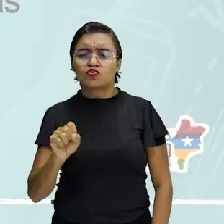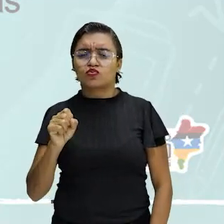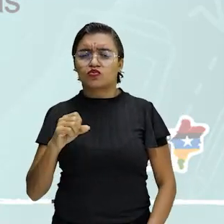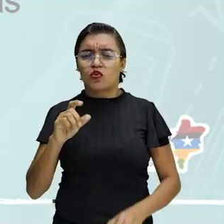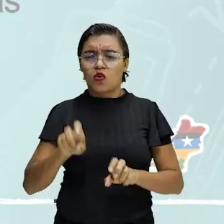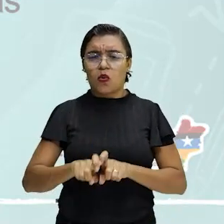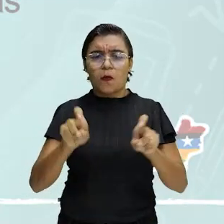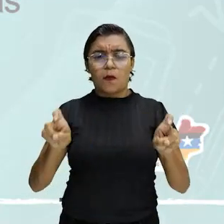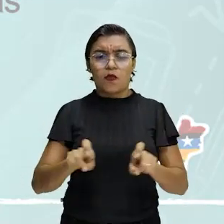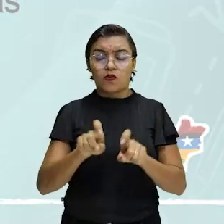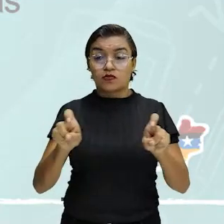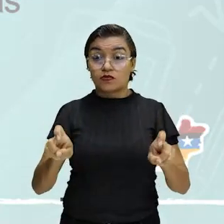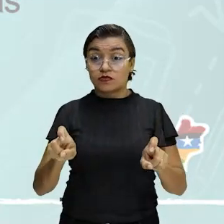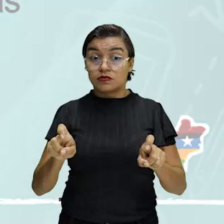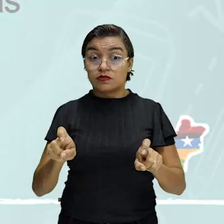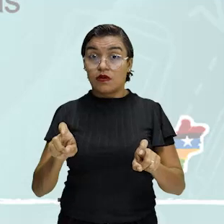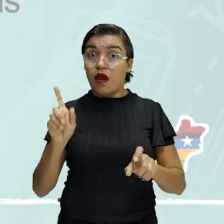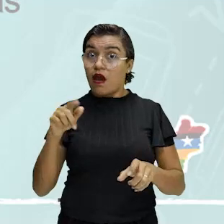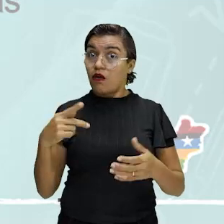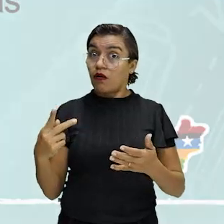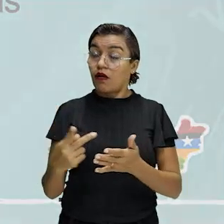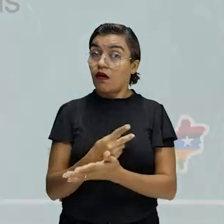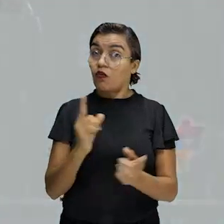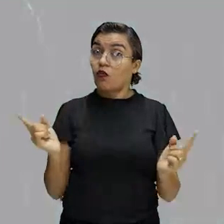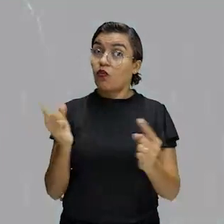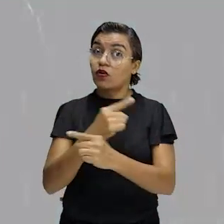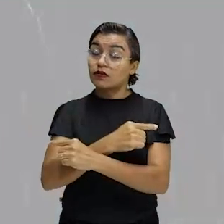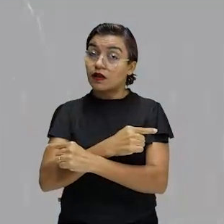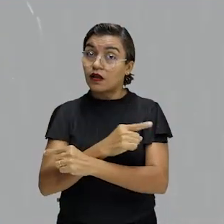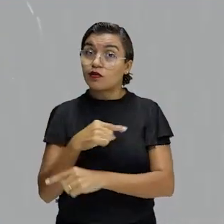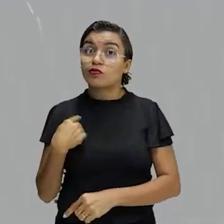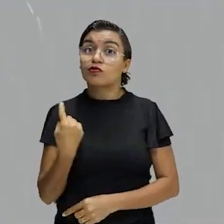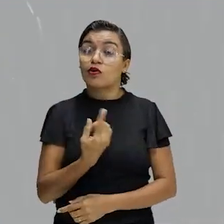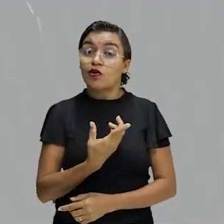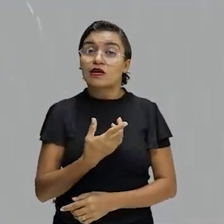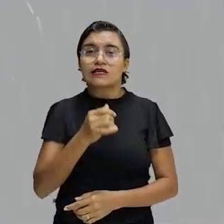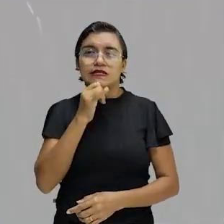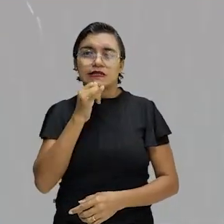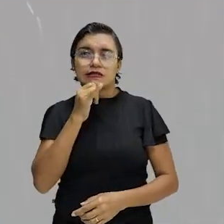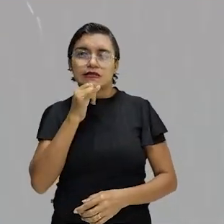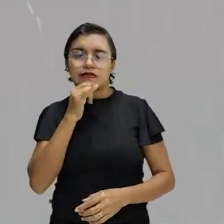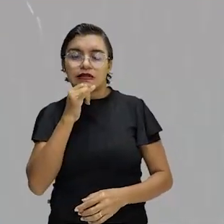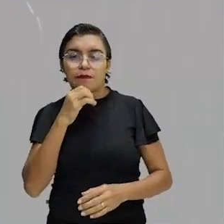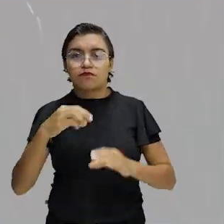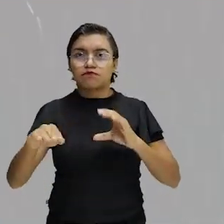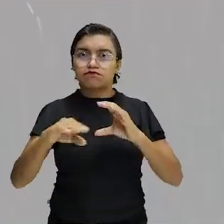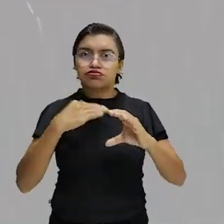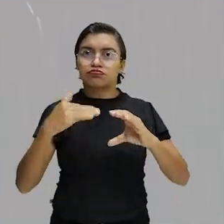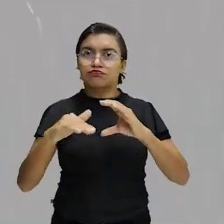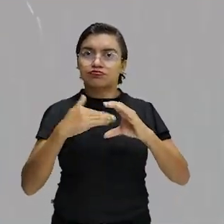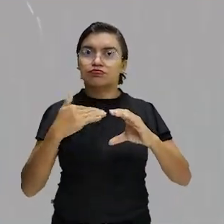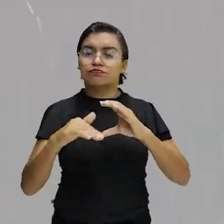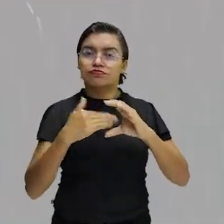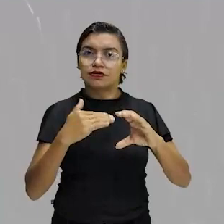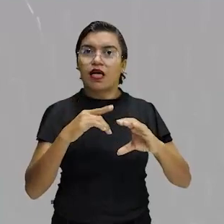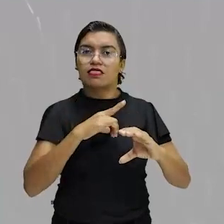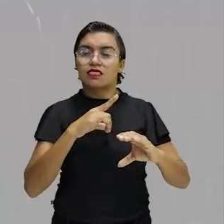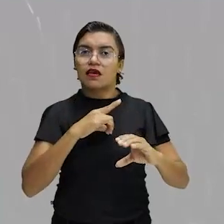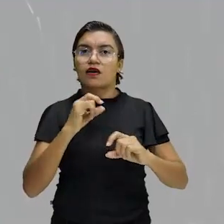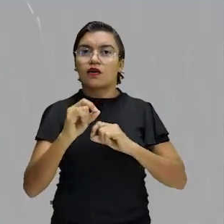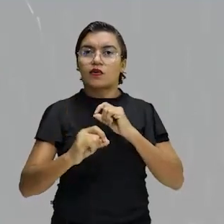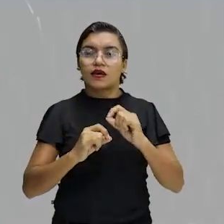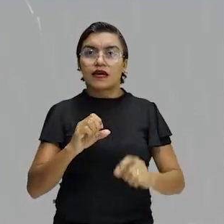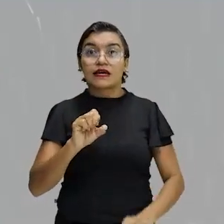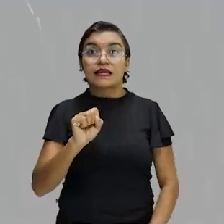mensagens desconhecidas. Pelo contrário, né, o que a gente mais recebe na nossa caixa de entradas de e-mail são os que nós chamamos